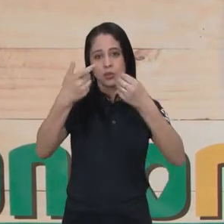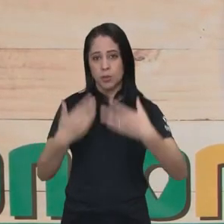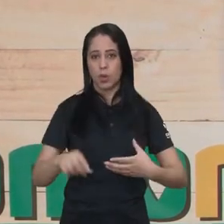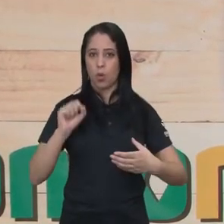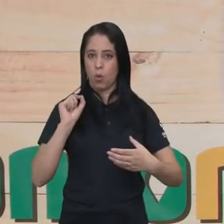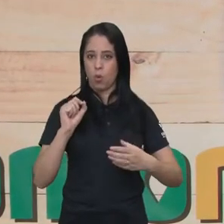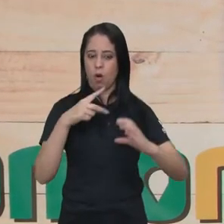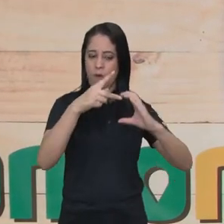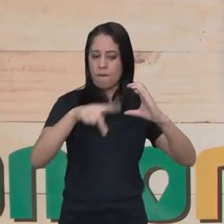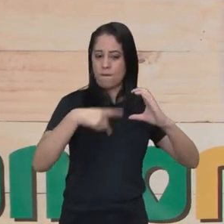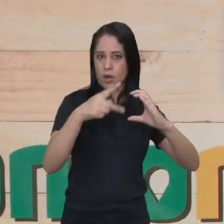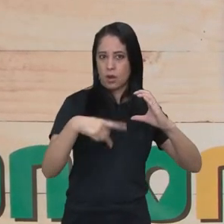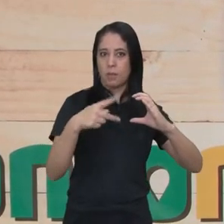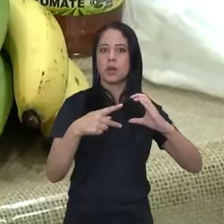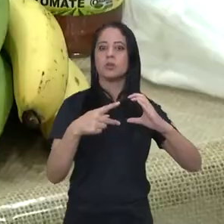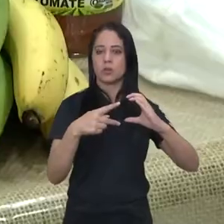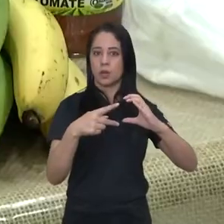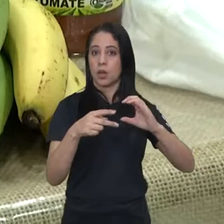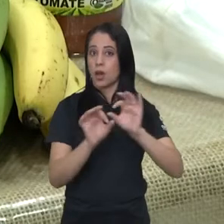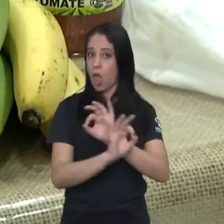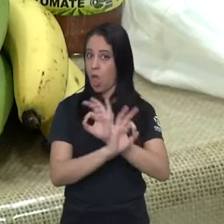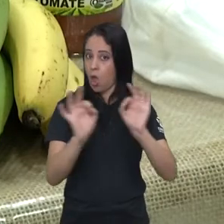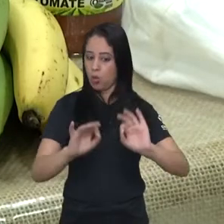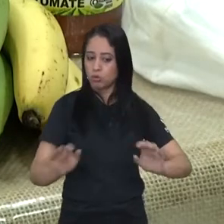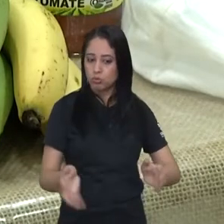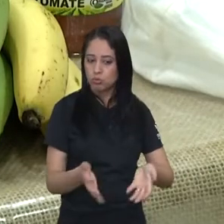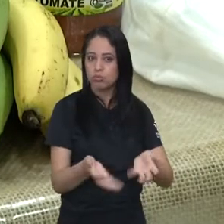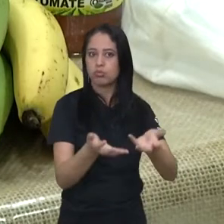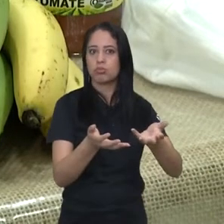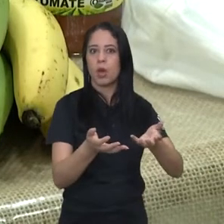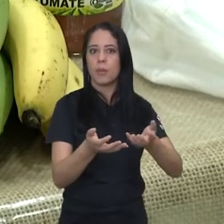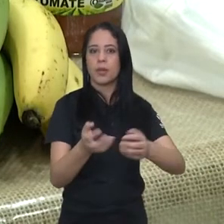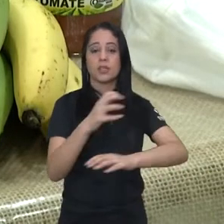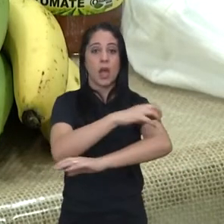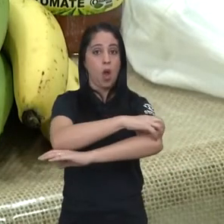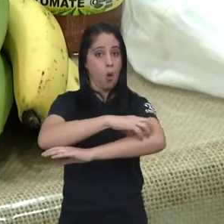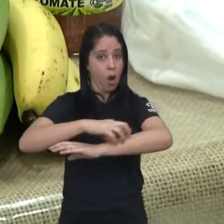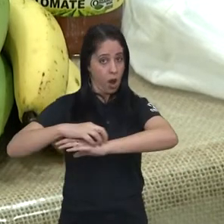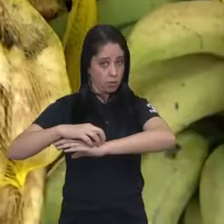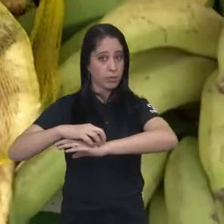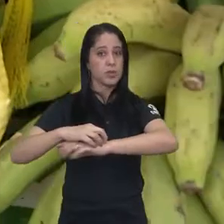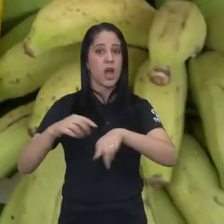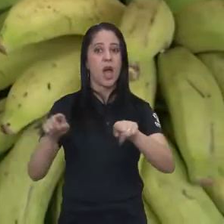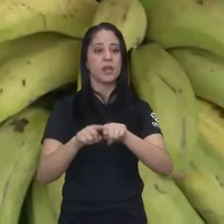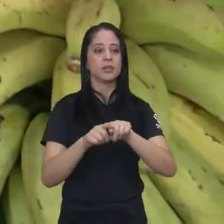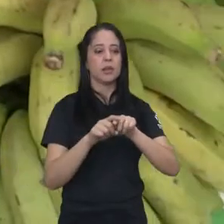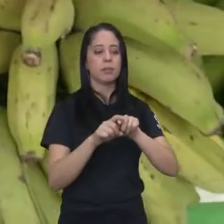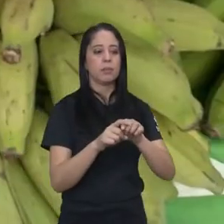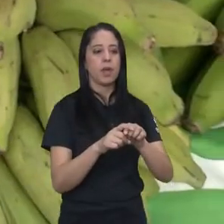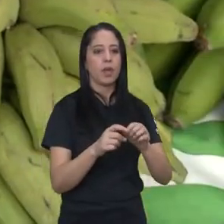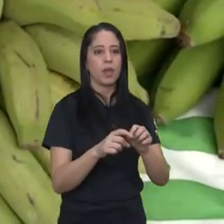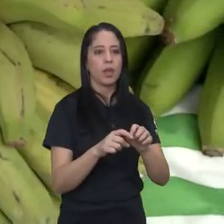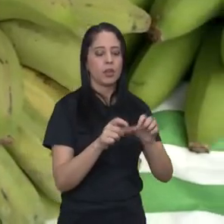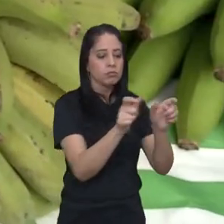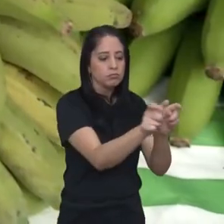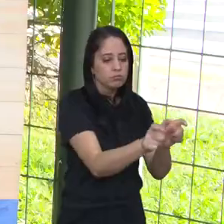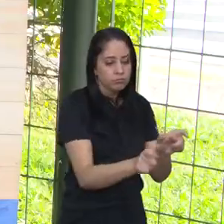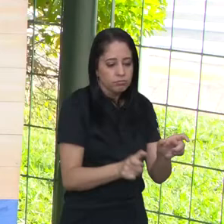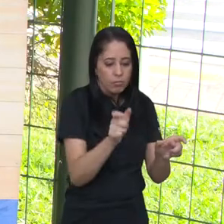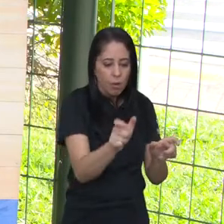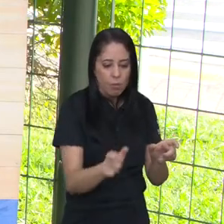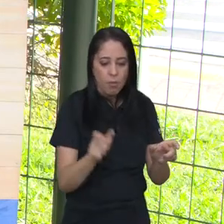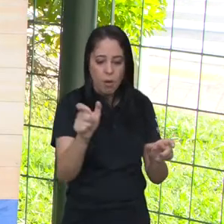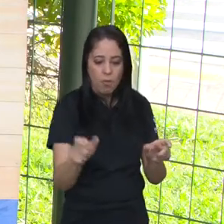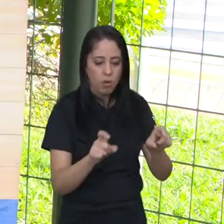papel da câmara como poder legislativo de contribuir para o desenvolvimento do agronegócio e da Agricultura Familiar na cidade